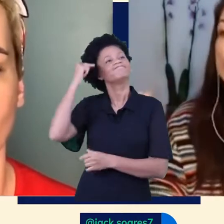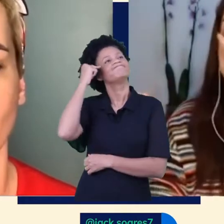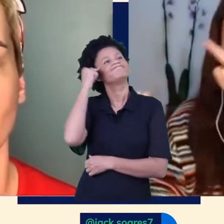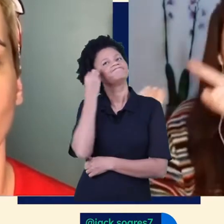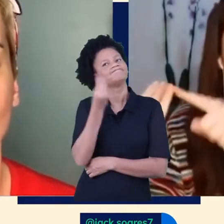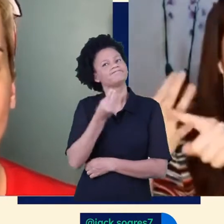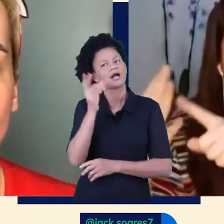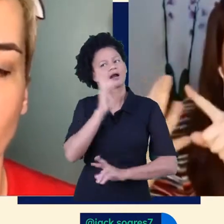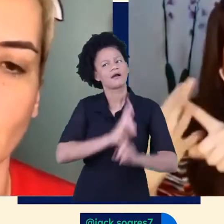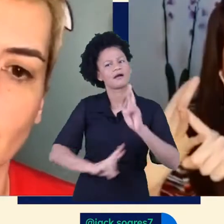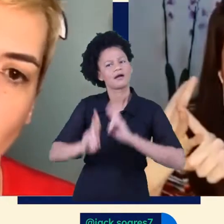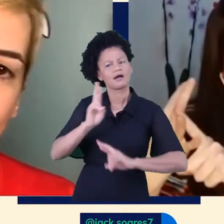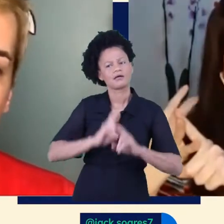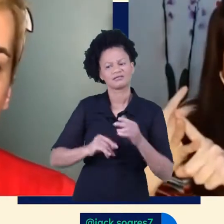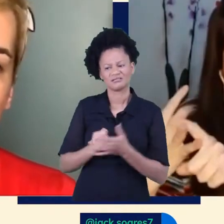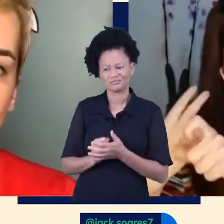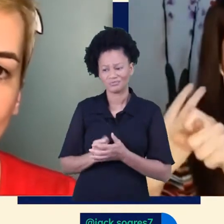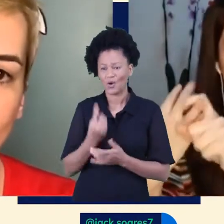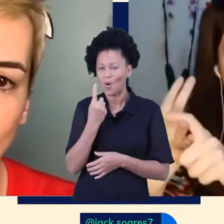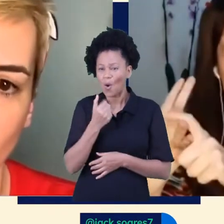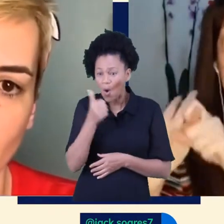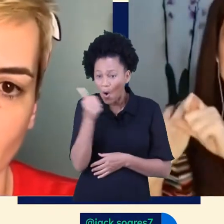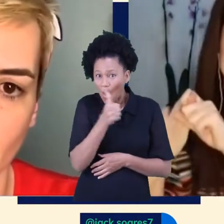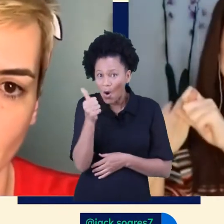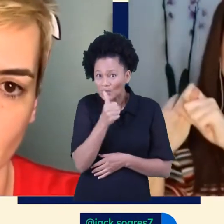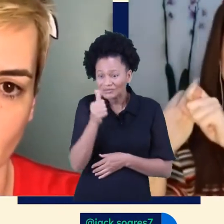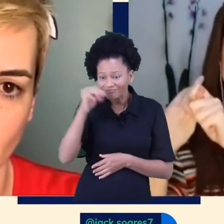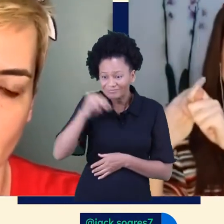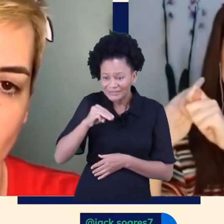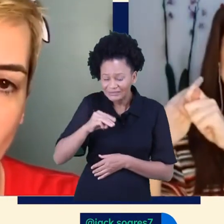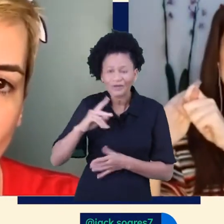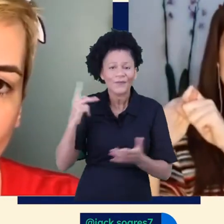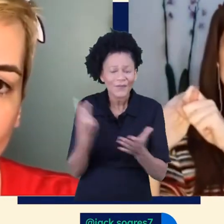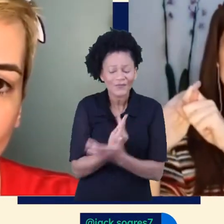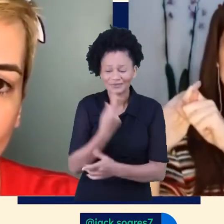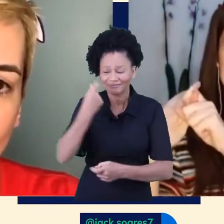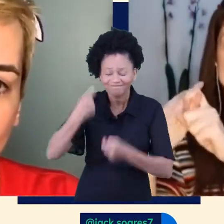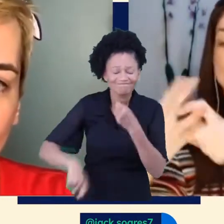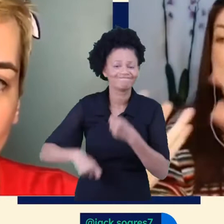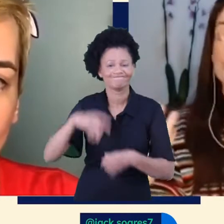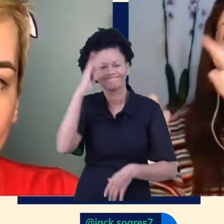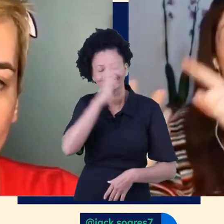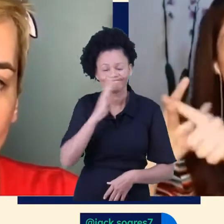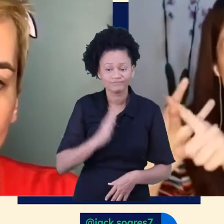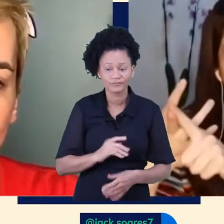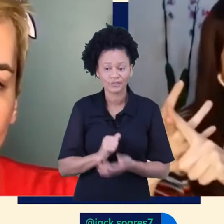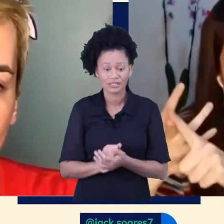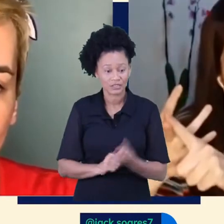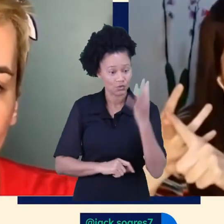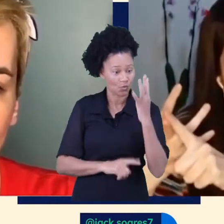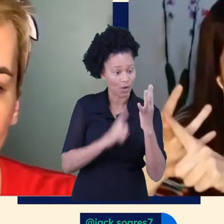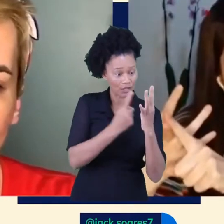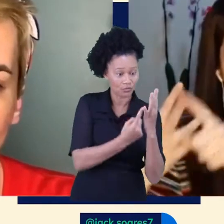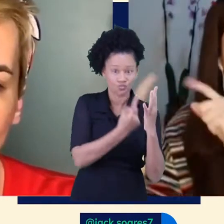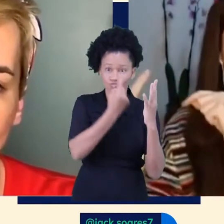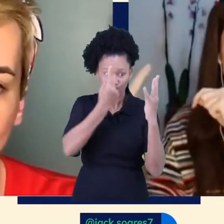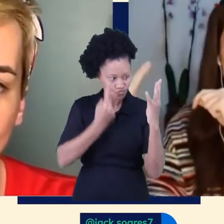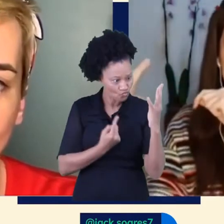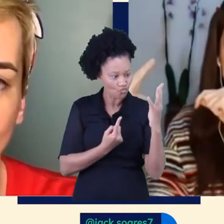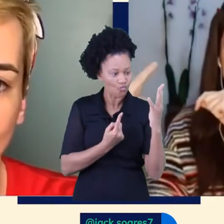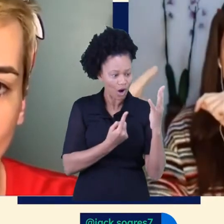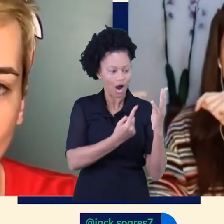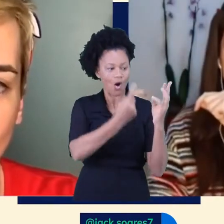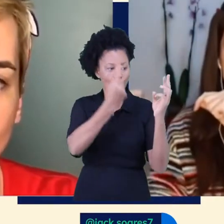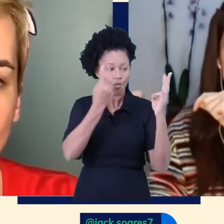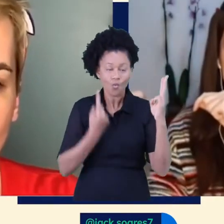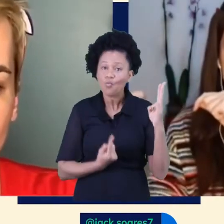minutos? Por que uma a cada quatro crianças é abusada sexualmente aqui no Brasil? Por que a gente é o 4º país do mundo